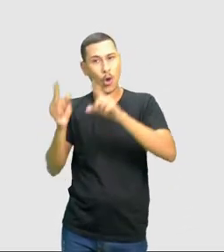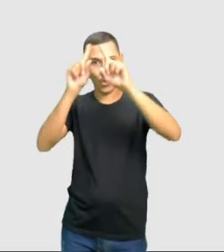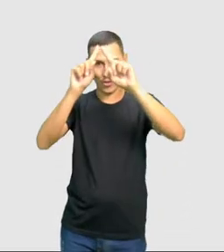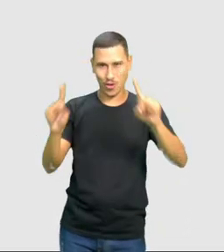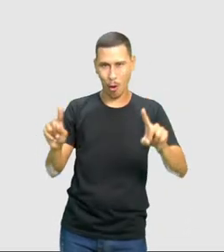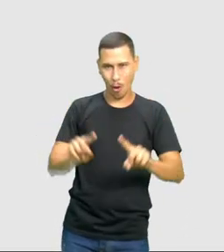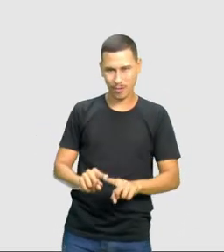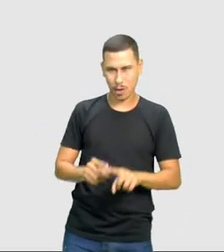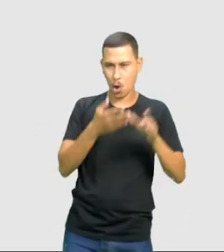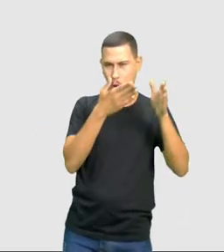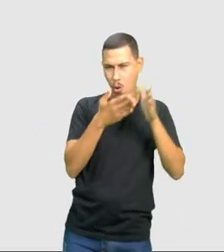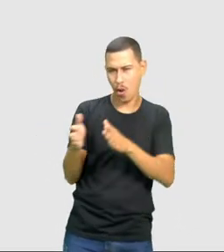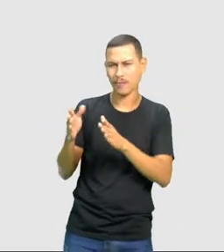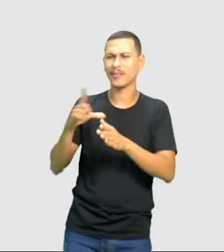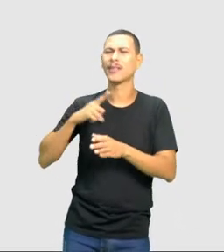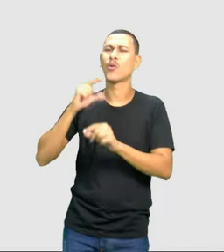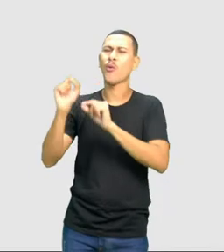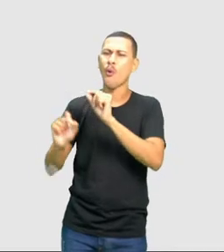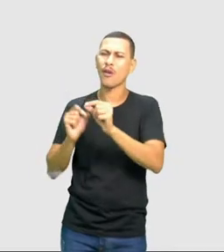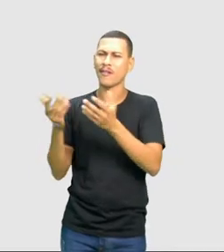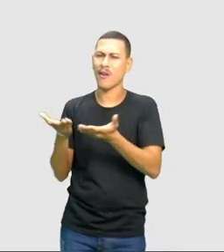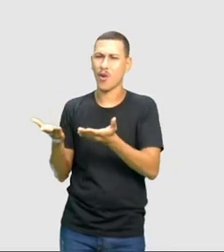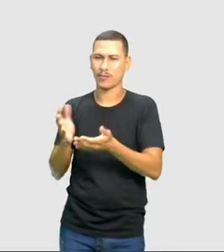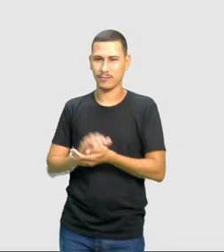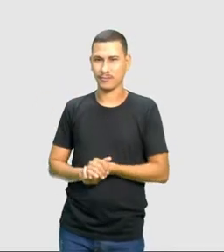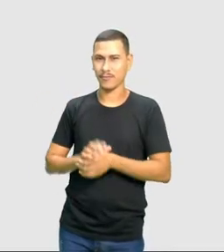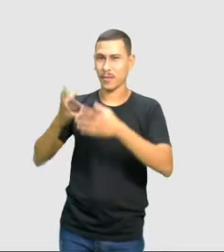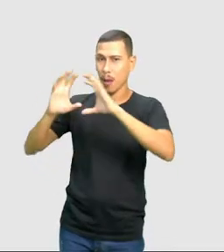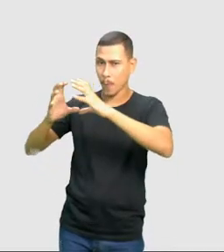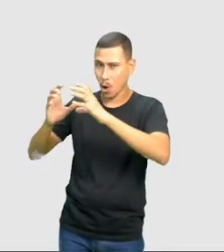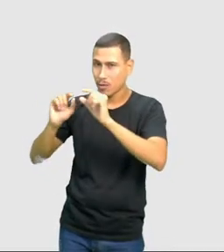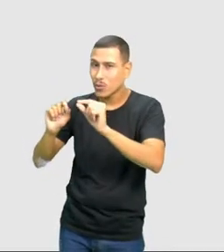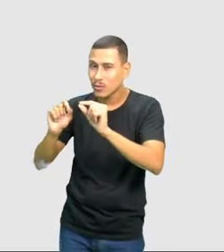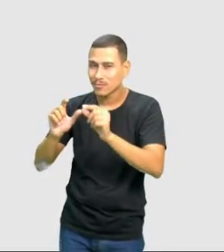nesse padrão, a gente vai ter o quê? A bola...